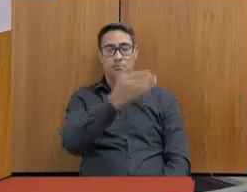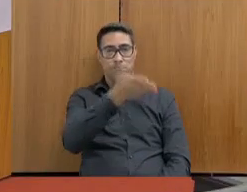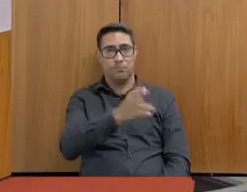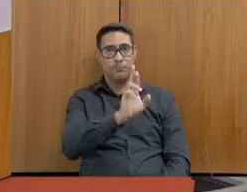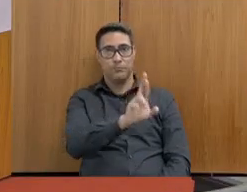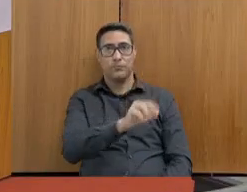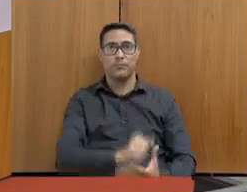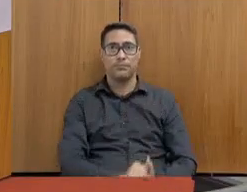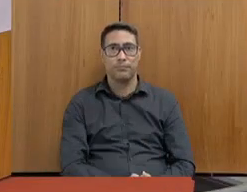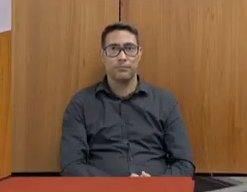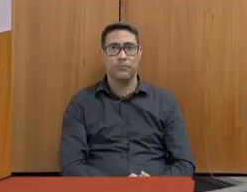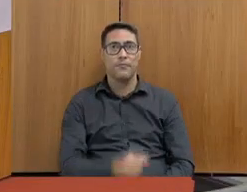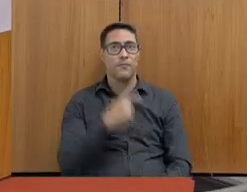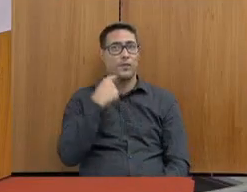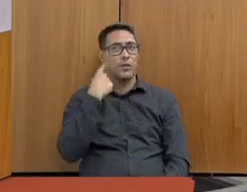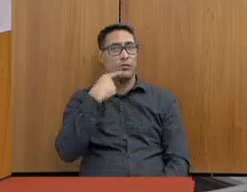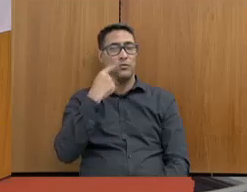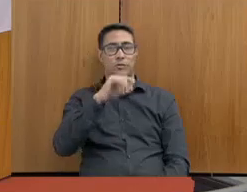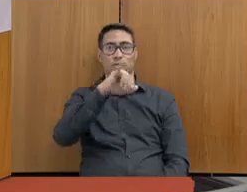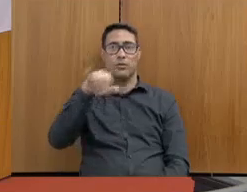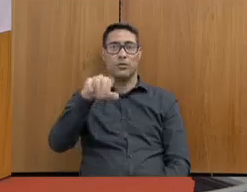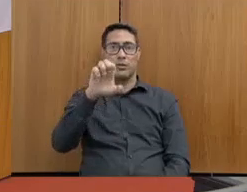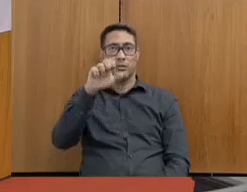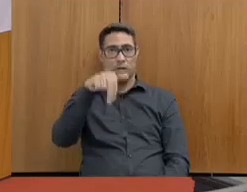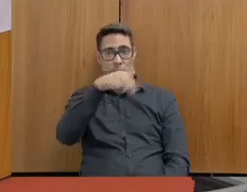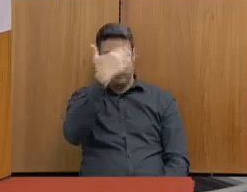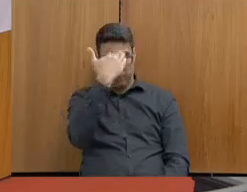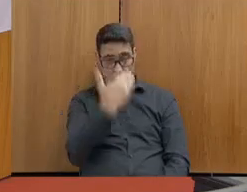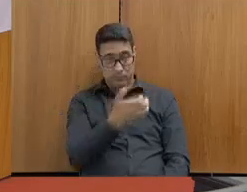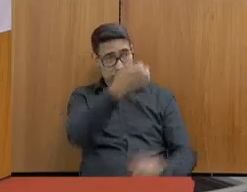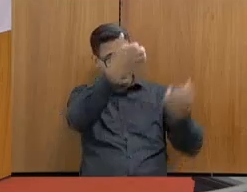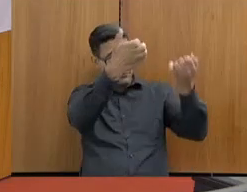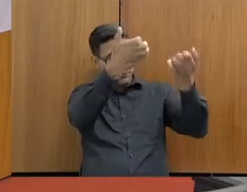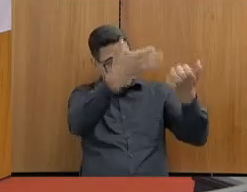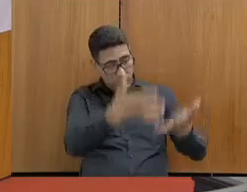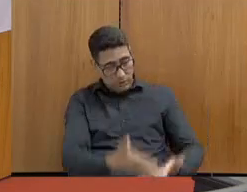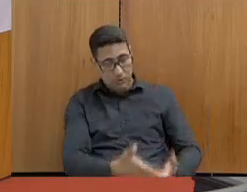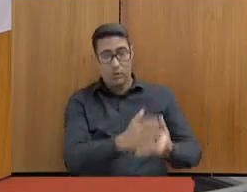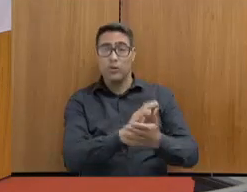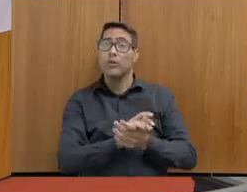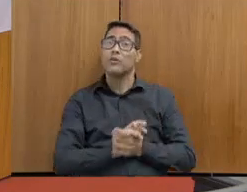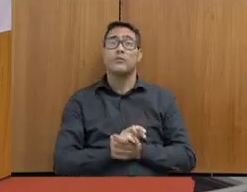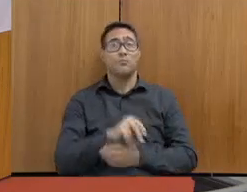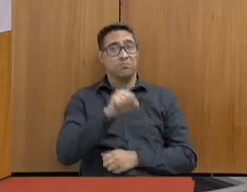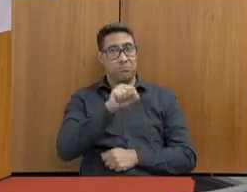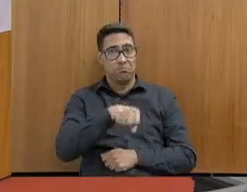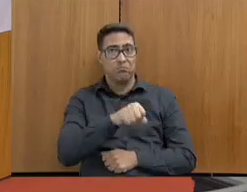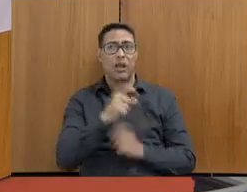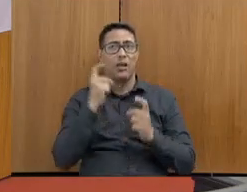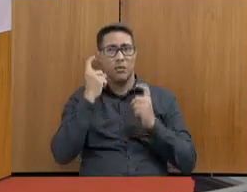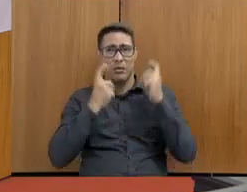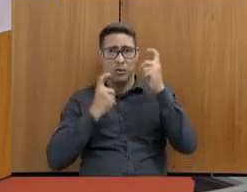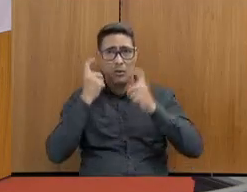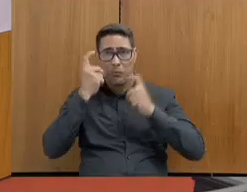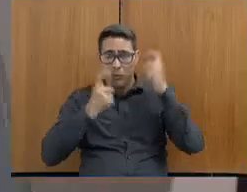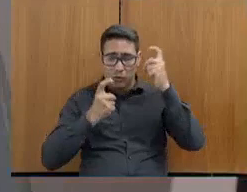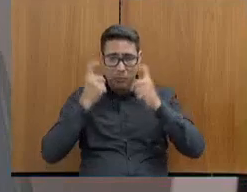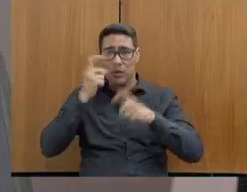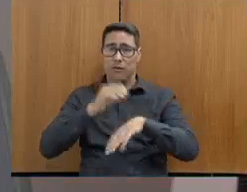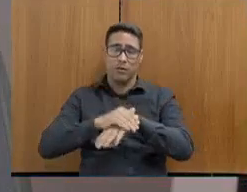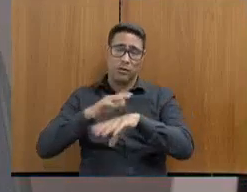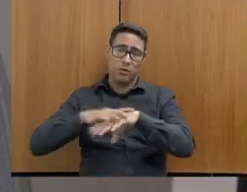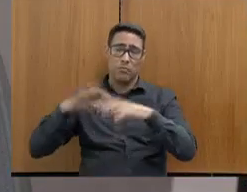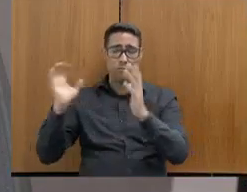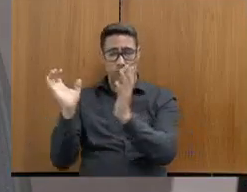Deputado Dr Jean Agradeço pelas considerações né uma preocupação é muito grande da administração Superior